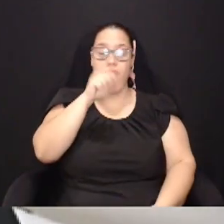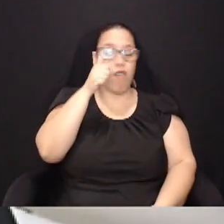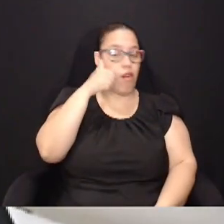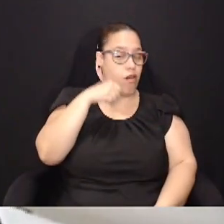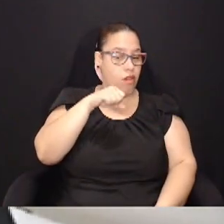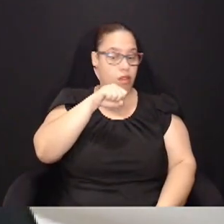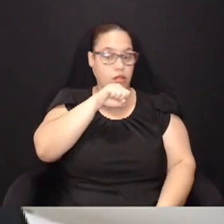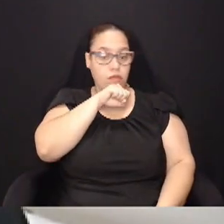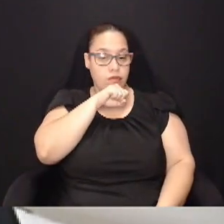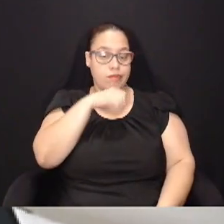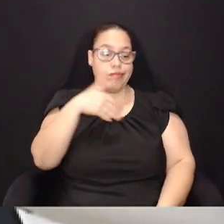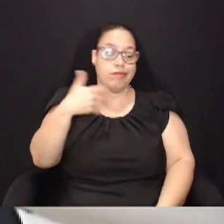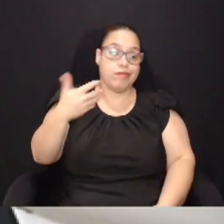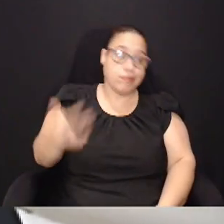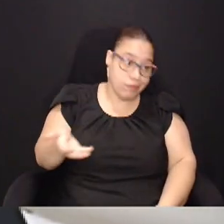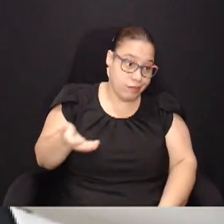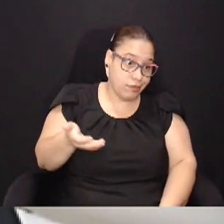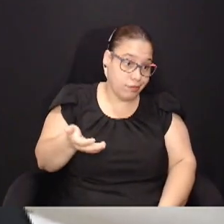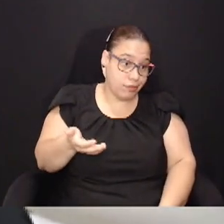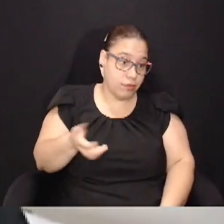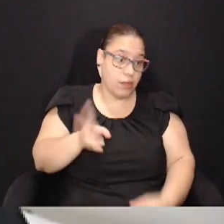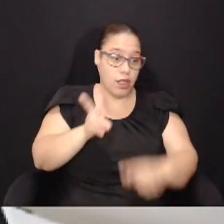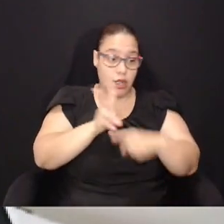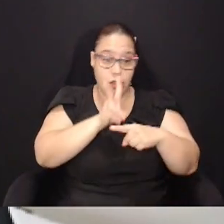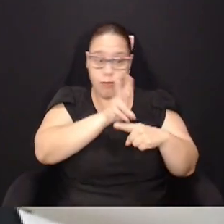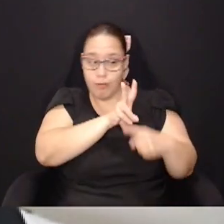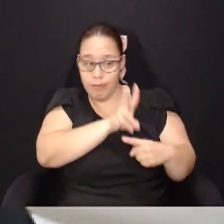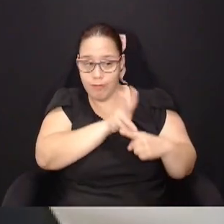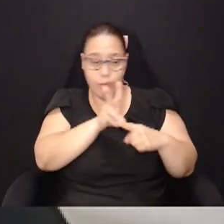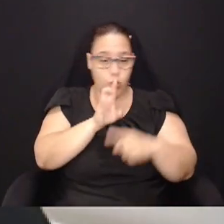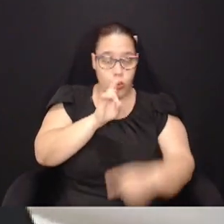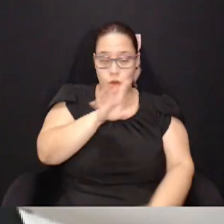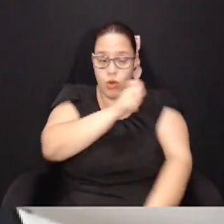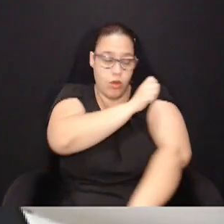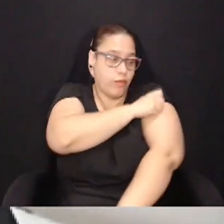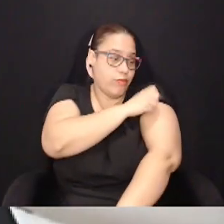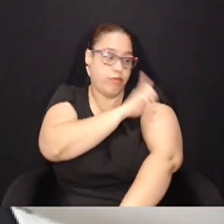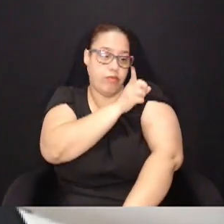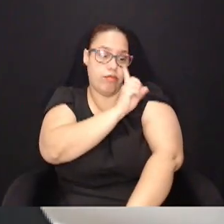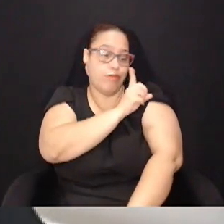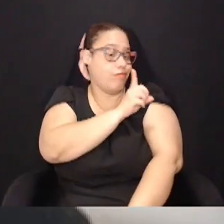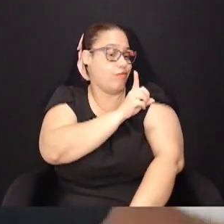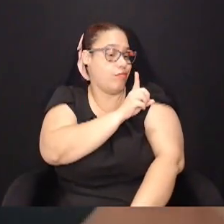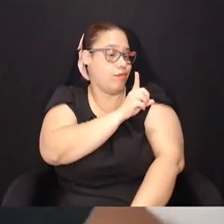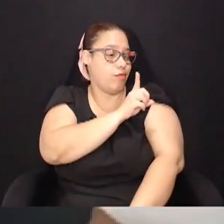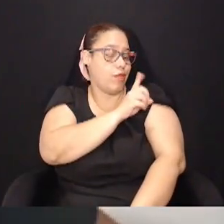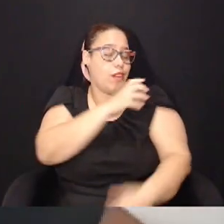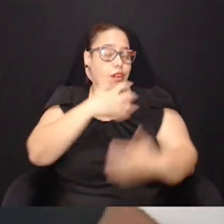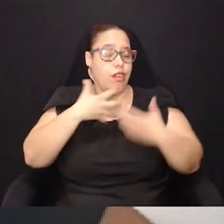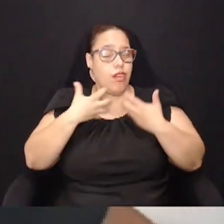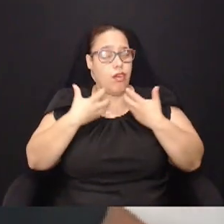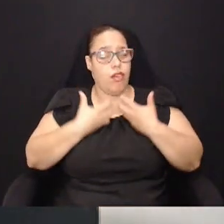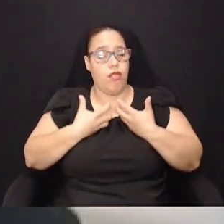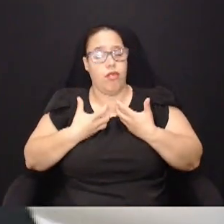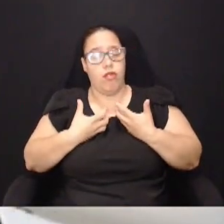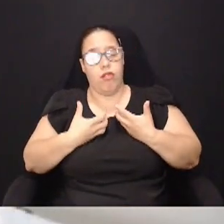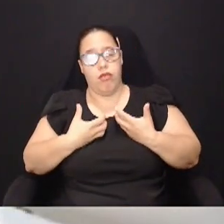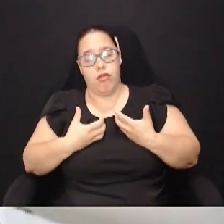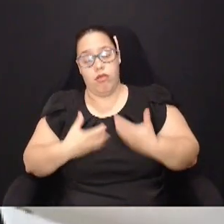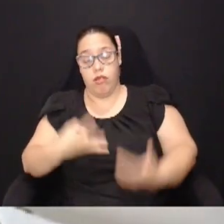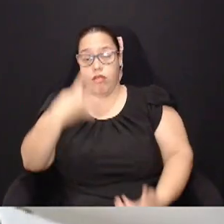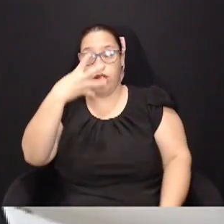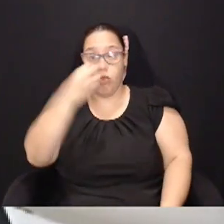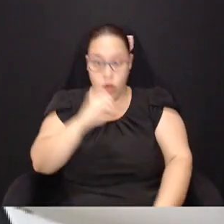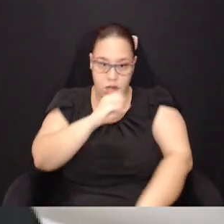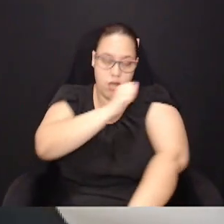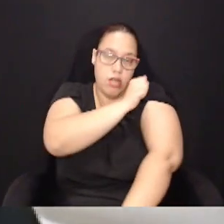forma, a gente não só cuida dos alunos. Hoje os professores estão extremamente sobrecarregados, porque nós temos 40 alunos dentro de uma sala de